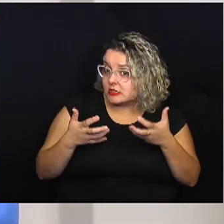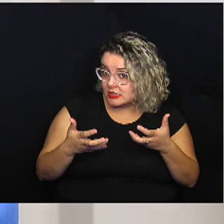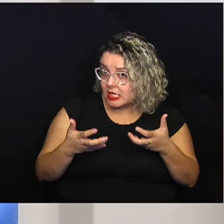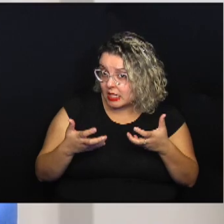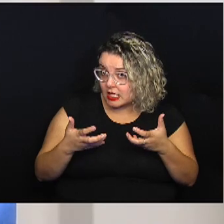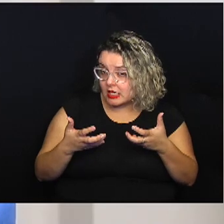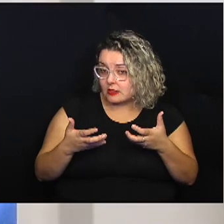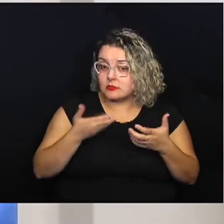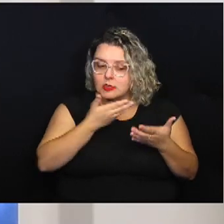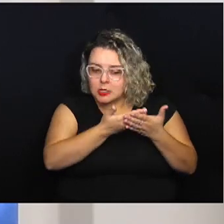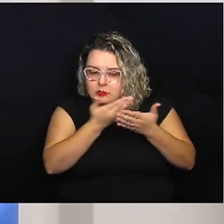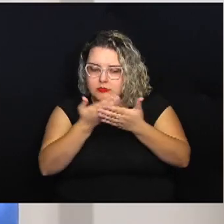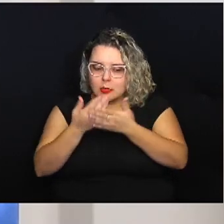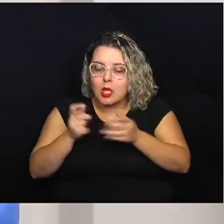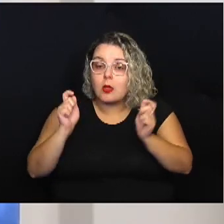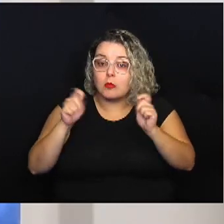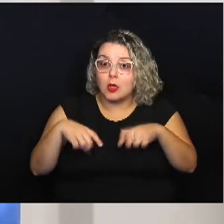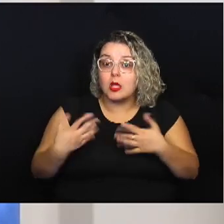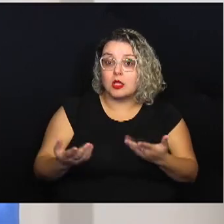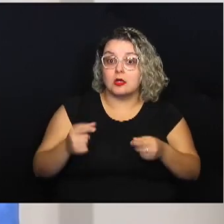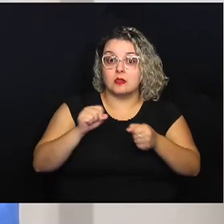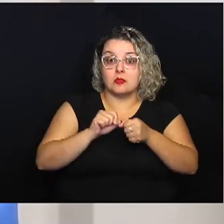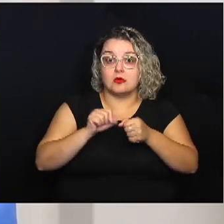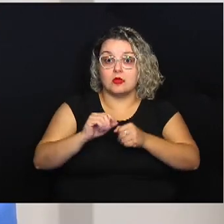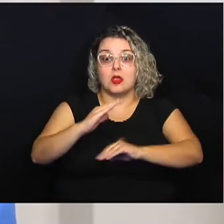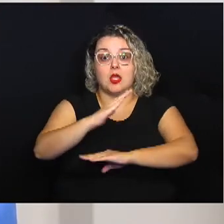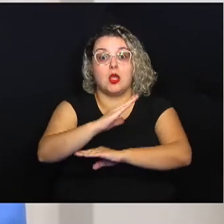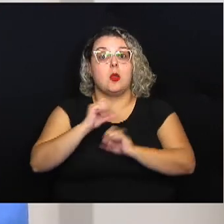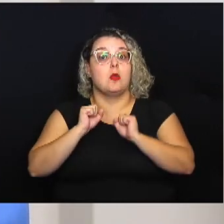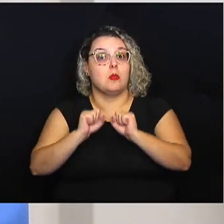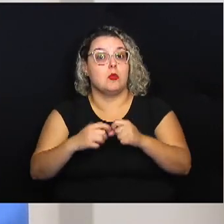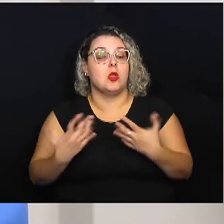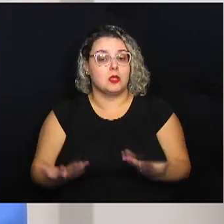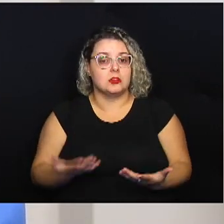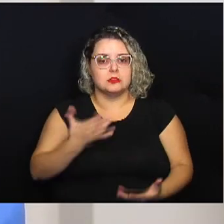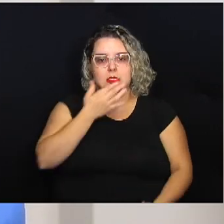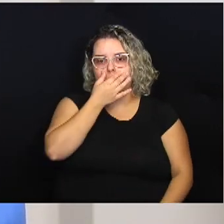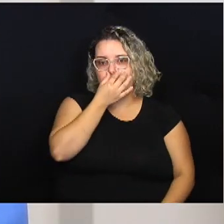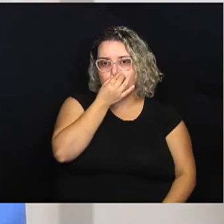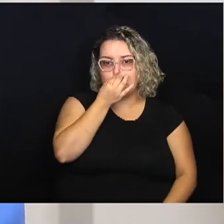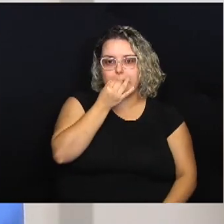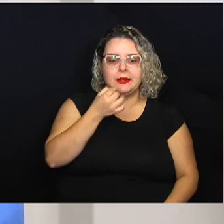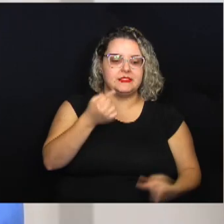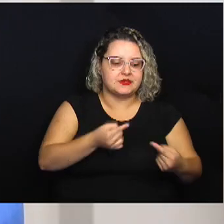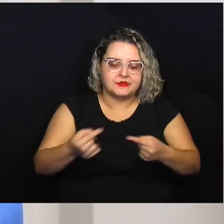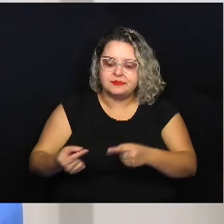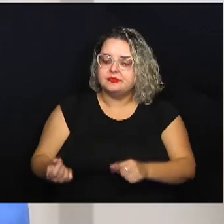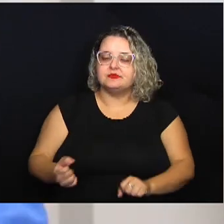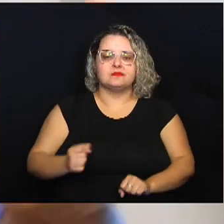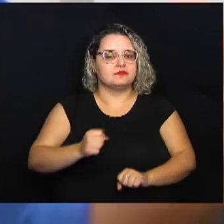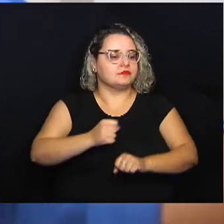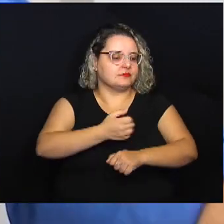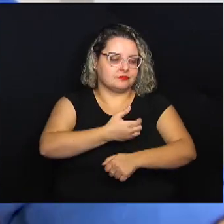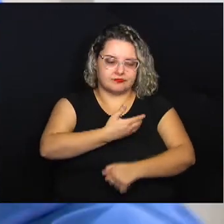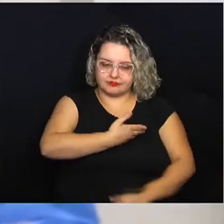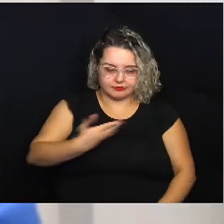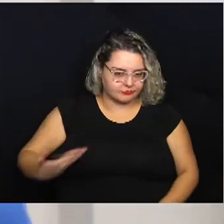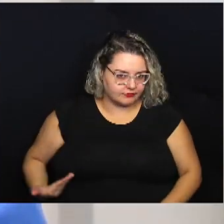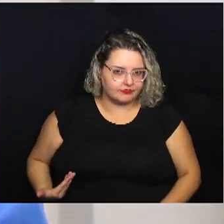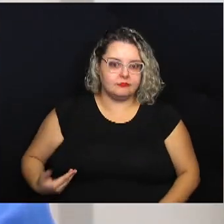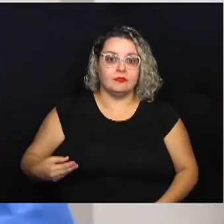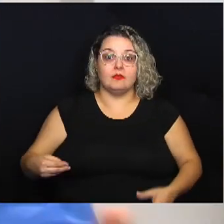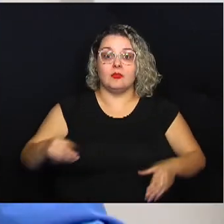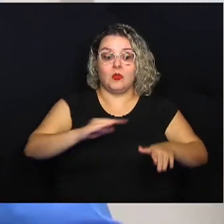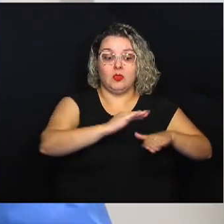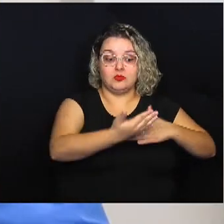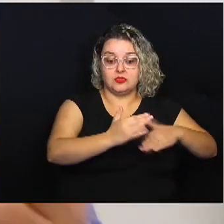estamos estudando a possibilidade de fazer com que a Câmara possa realizar debates públicos, audiências públicas nos bairros,